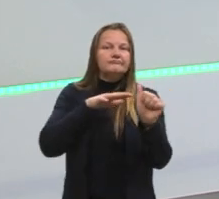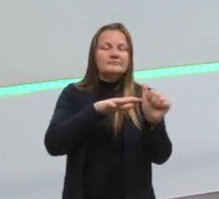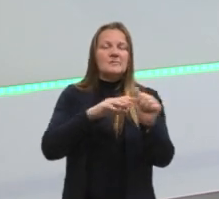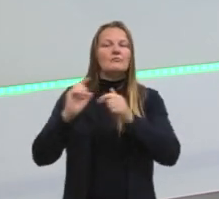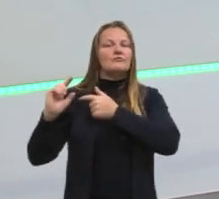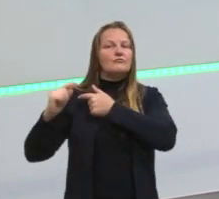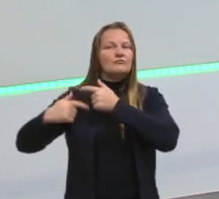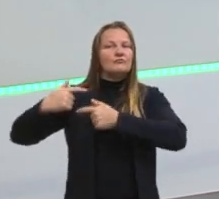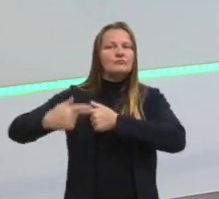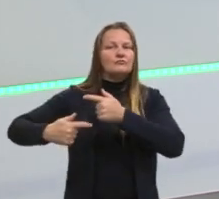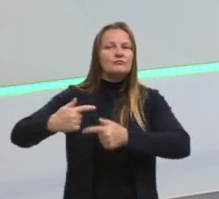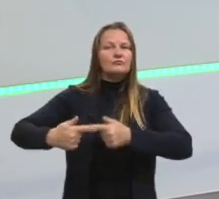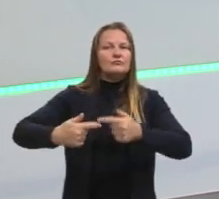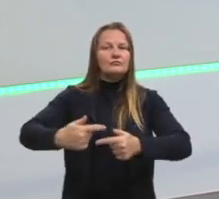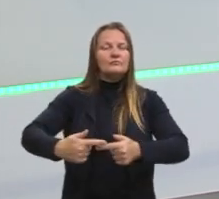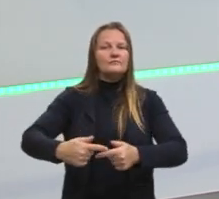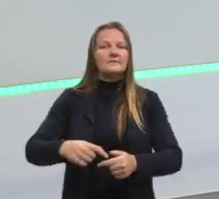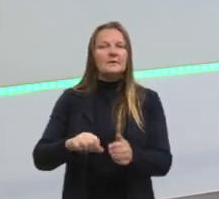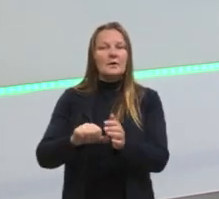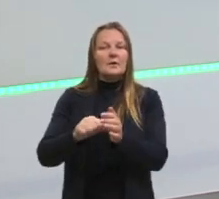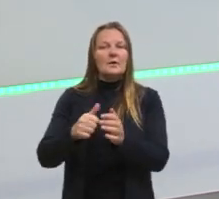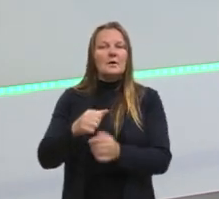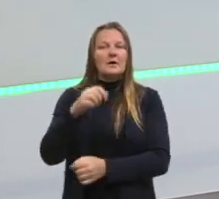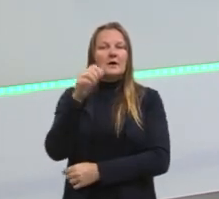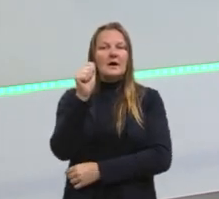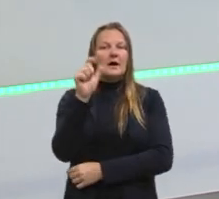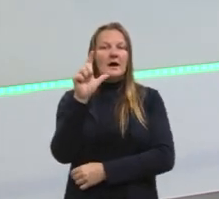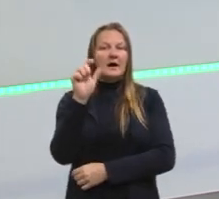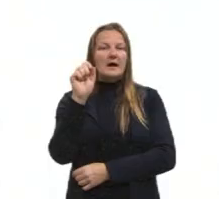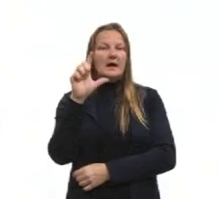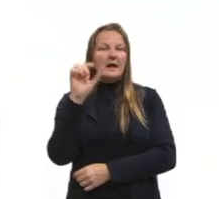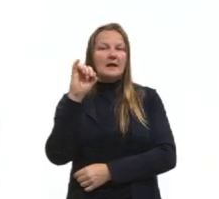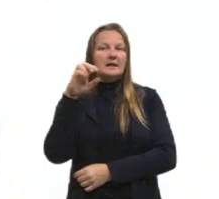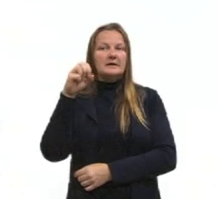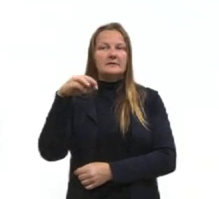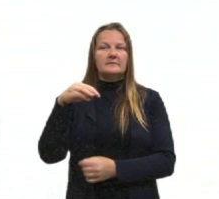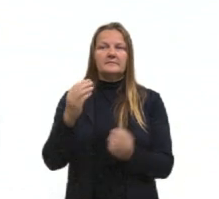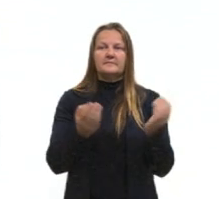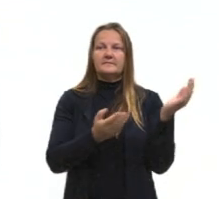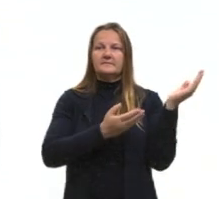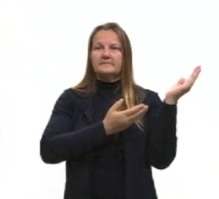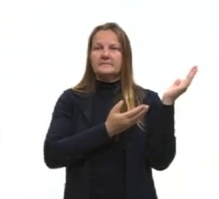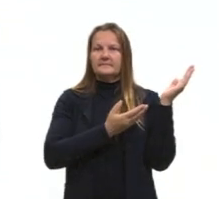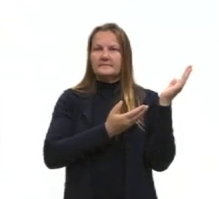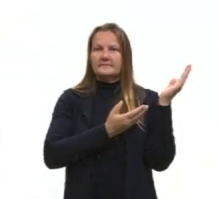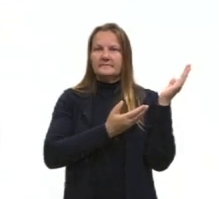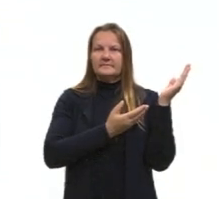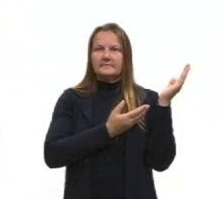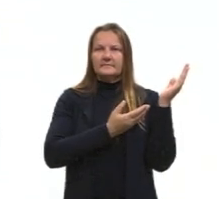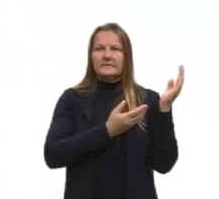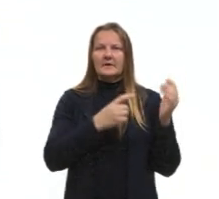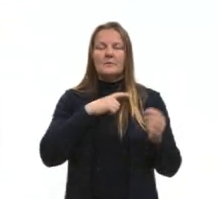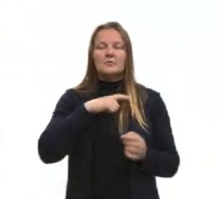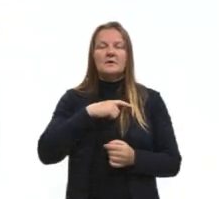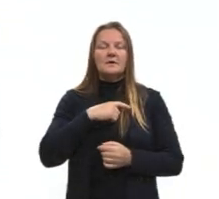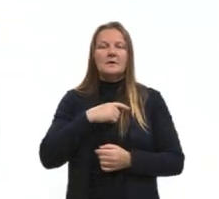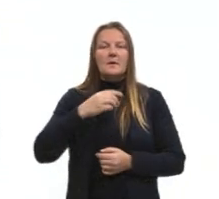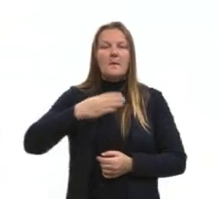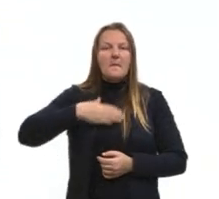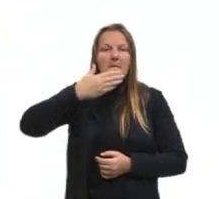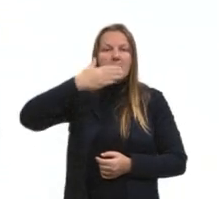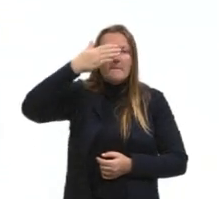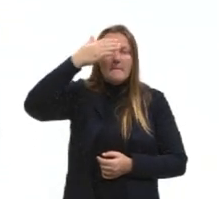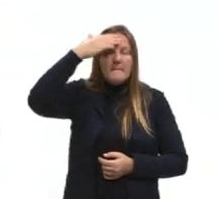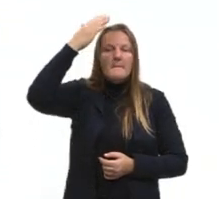primeiro cara que surge é o ali certo que era genro né de Maomé acaba se